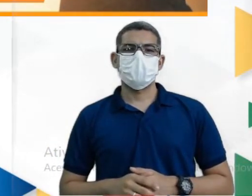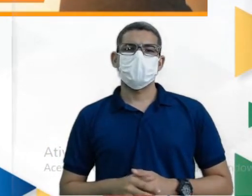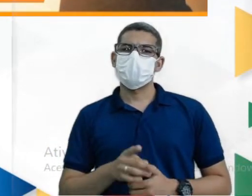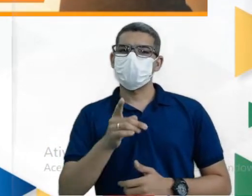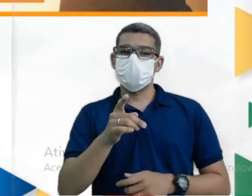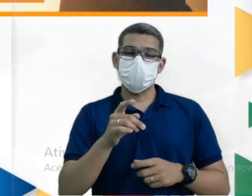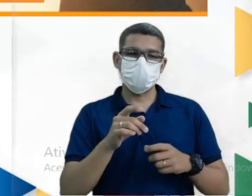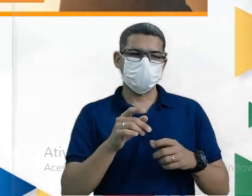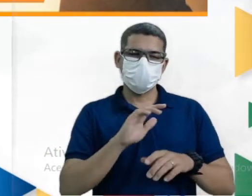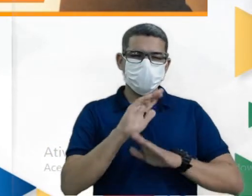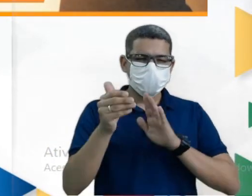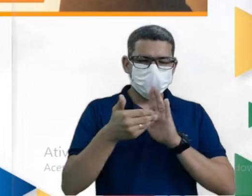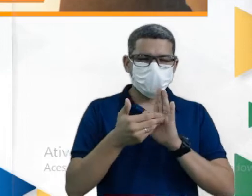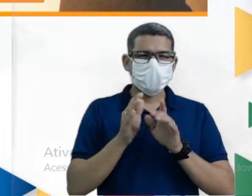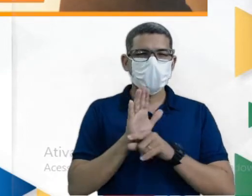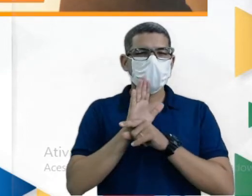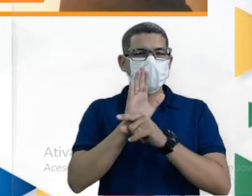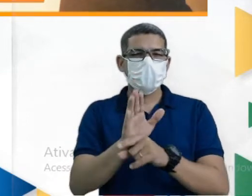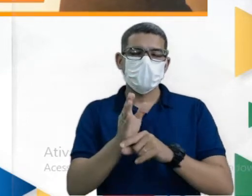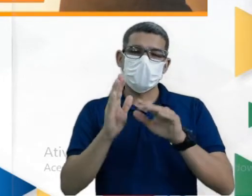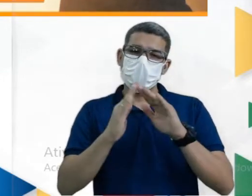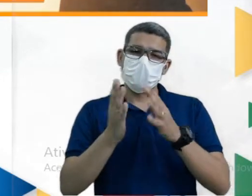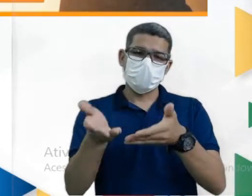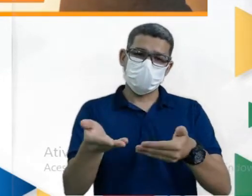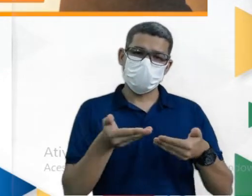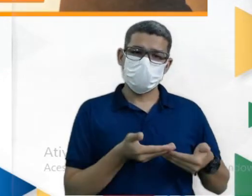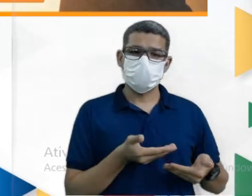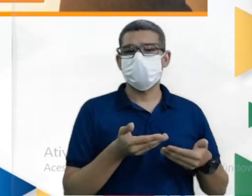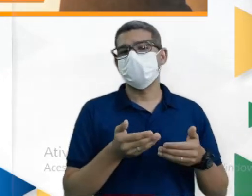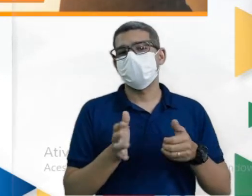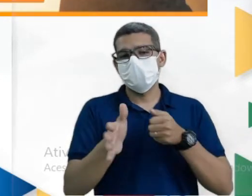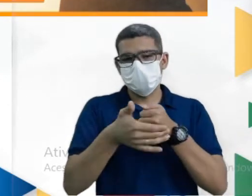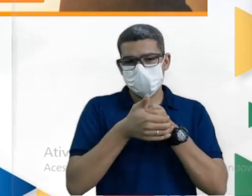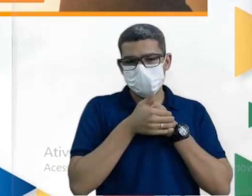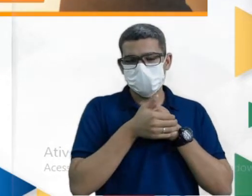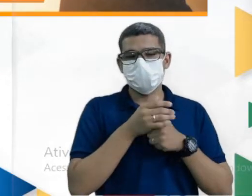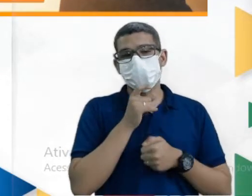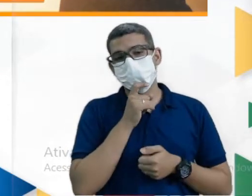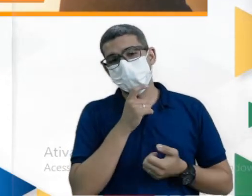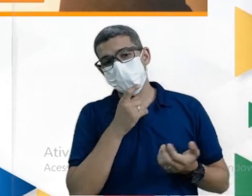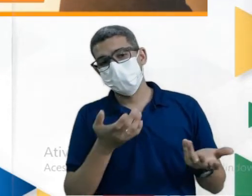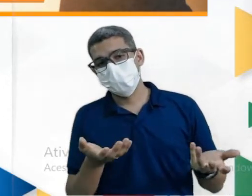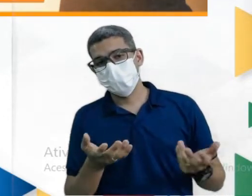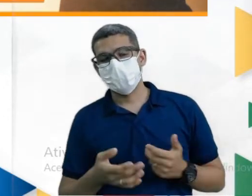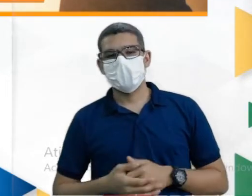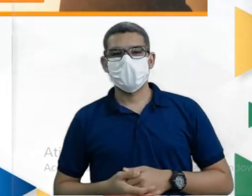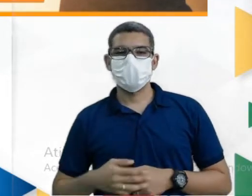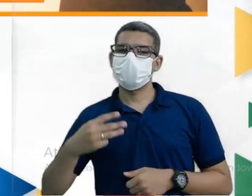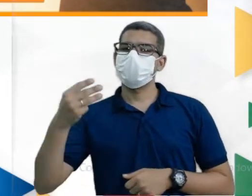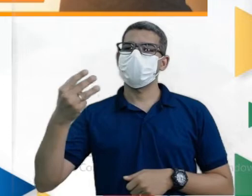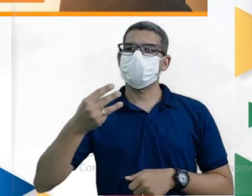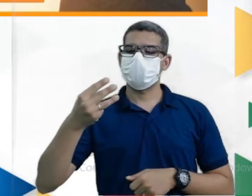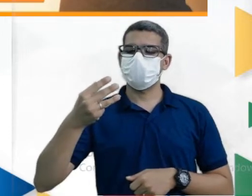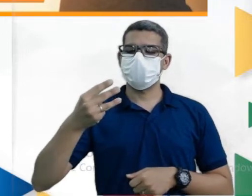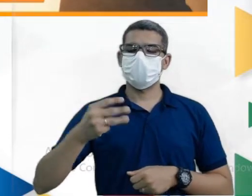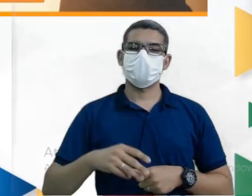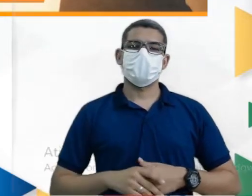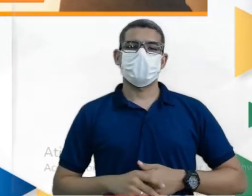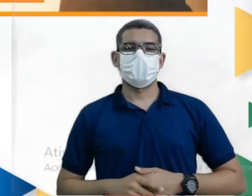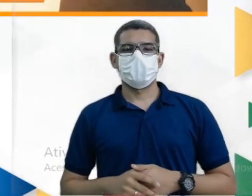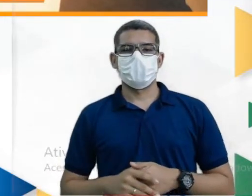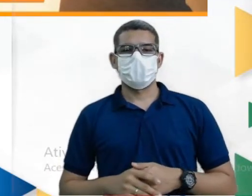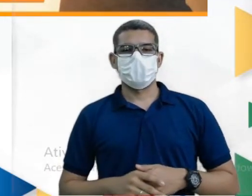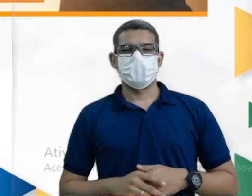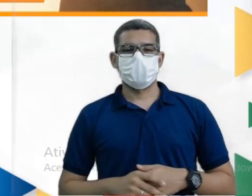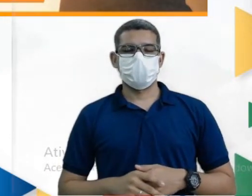mais completa aí com abrigo e acolhimento para o frio. And number 3, don't help because you don't